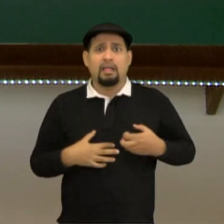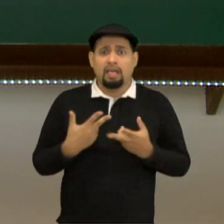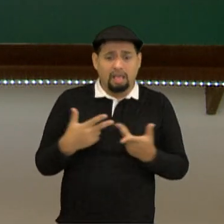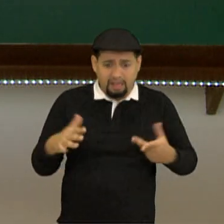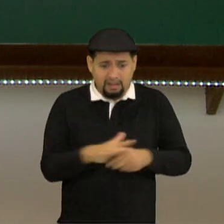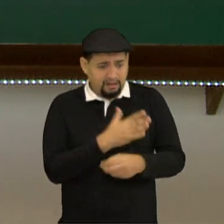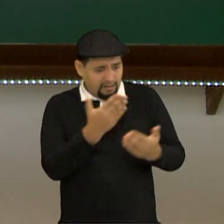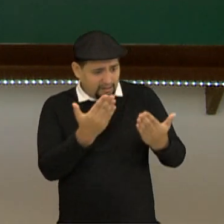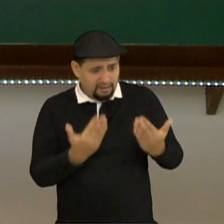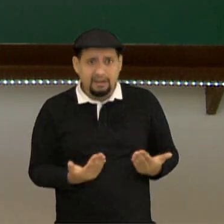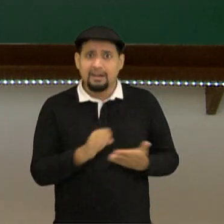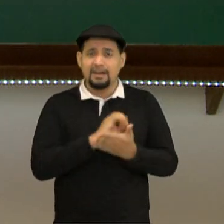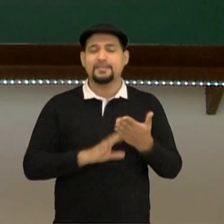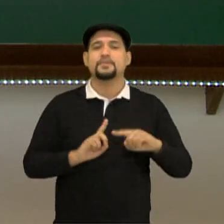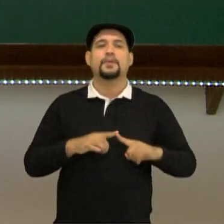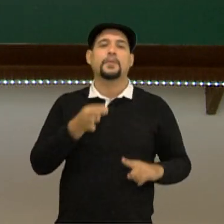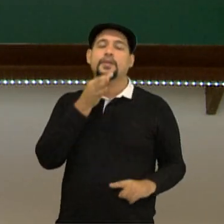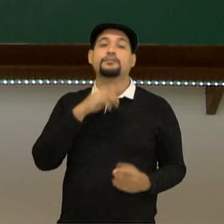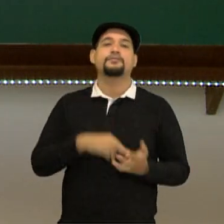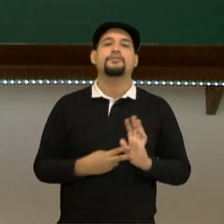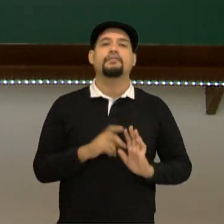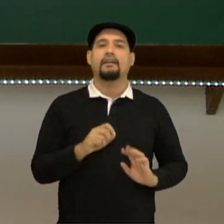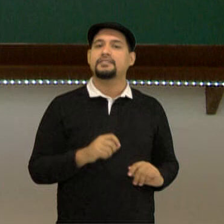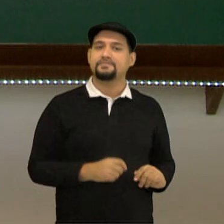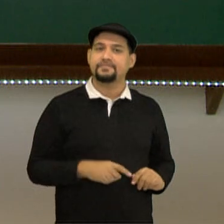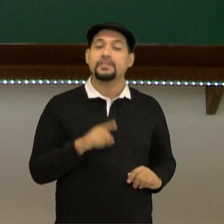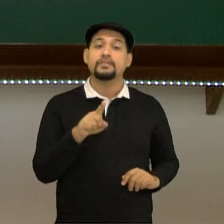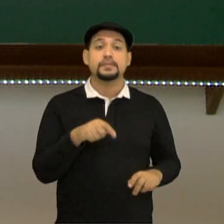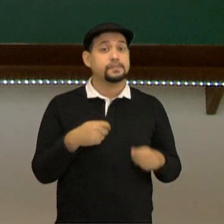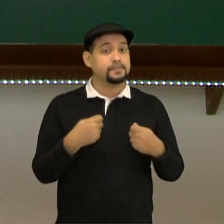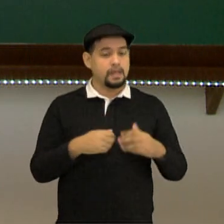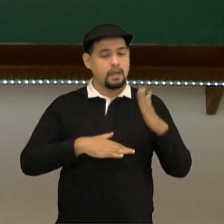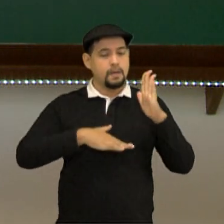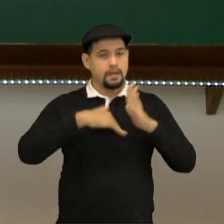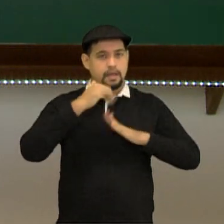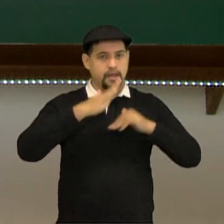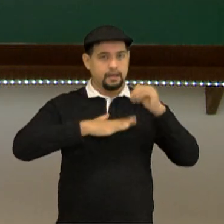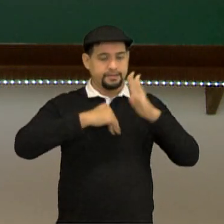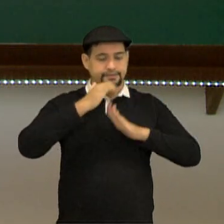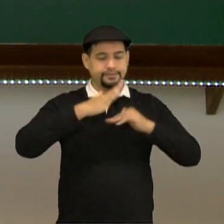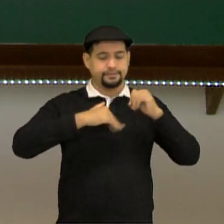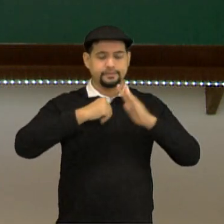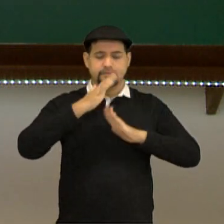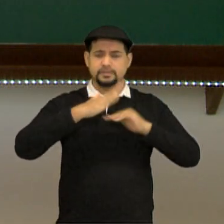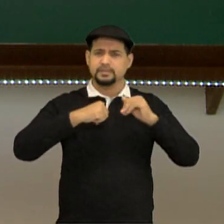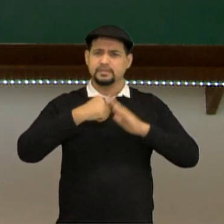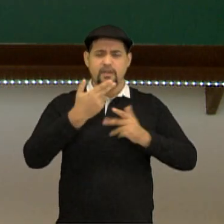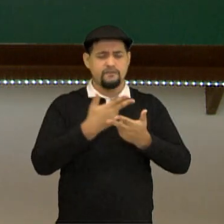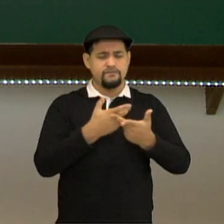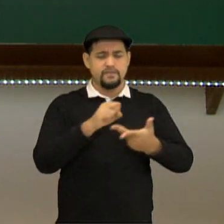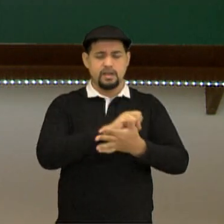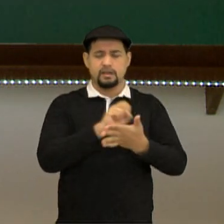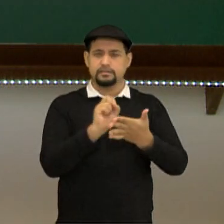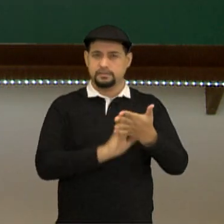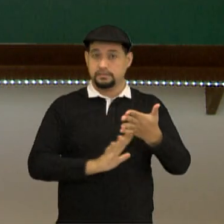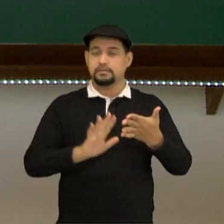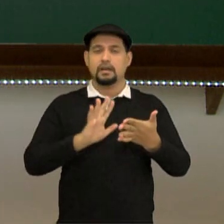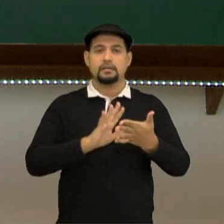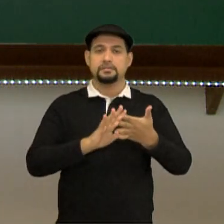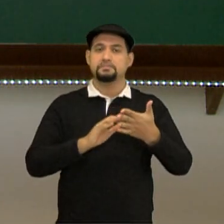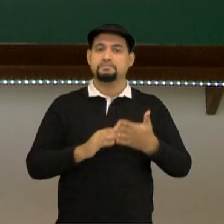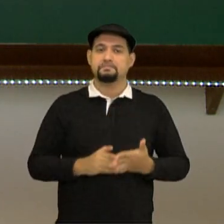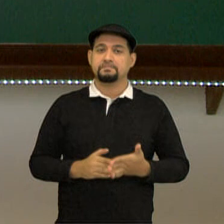para fazer. Mas o que eu sugiro? Como eu falei, você vai ter que praticar vários tipos de exercício. Esse